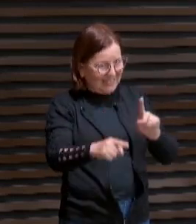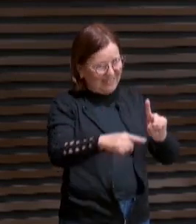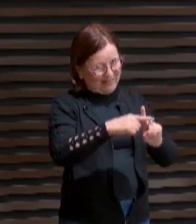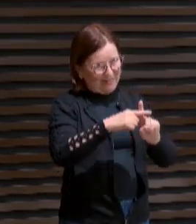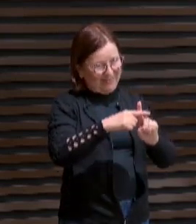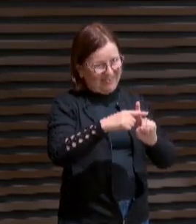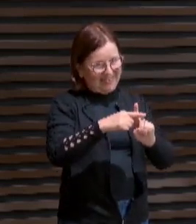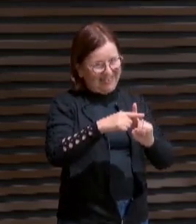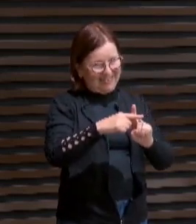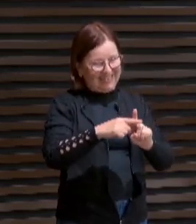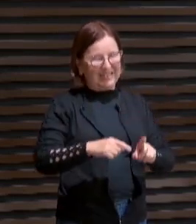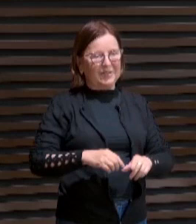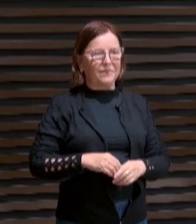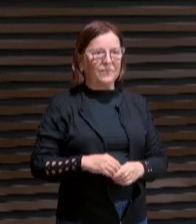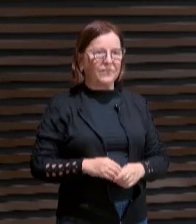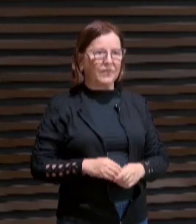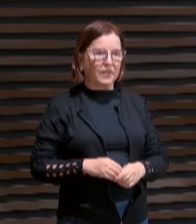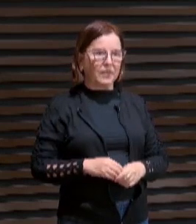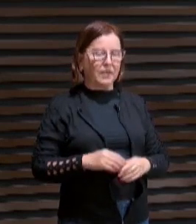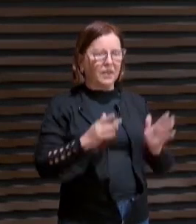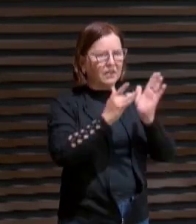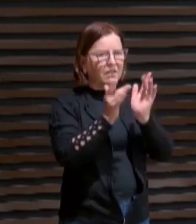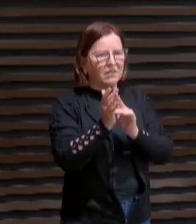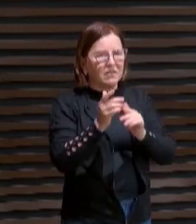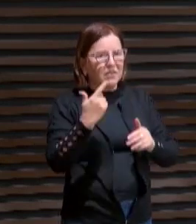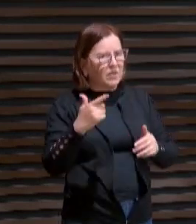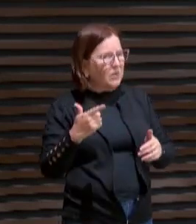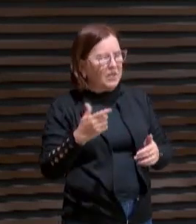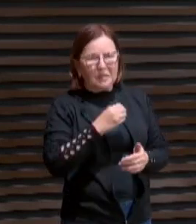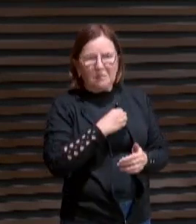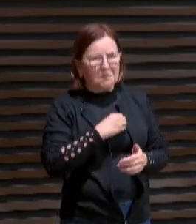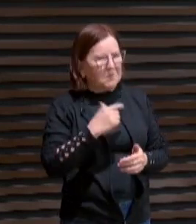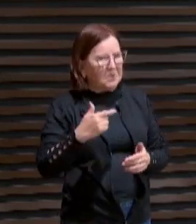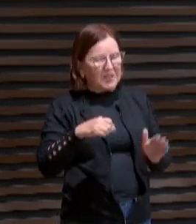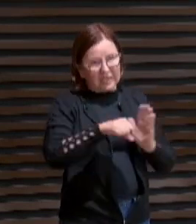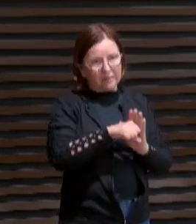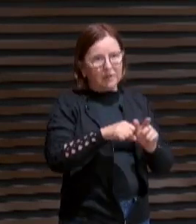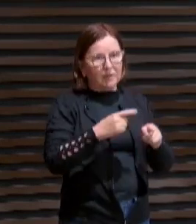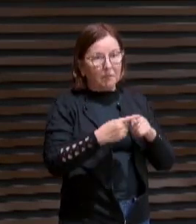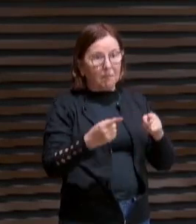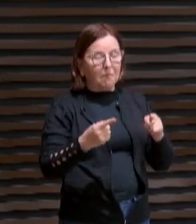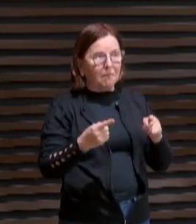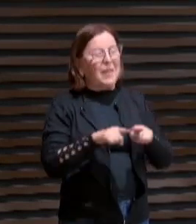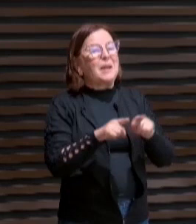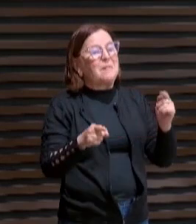Jesus era inculpável. Ele era sem crime, ele era sem pecado, mas foi condenado. Mas por quê?